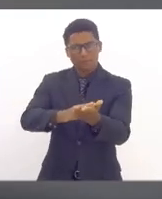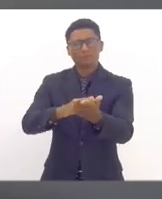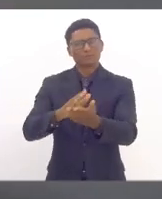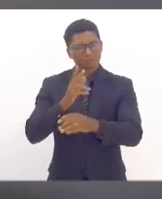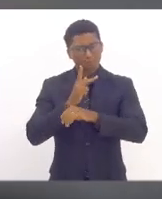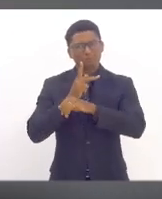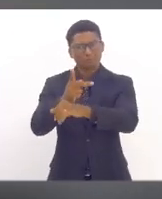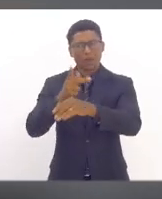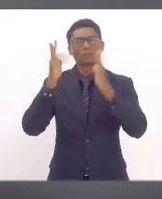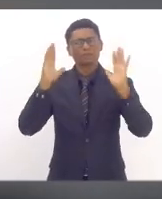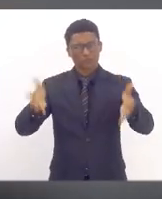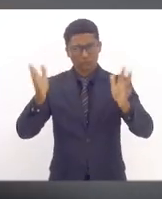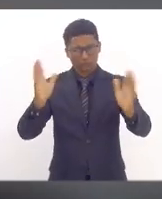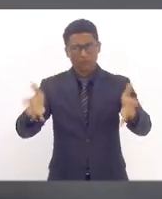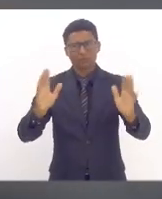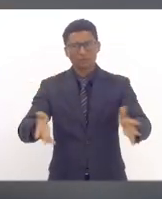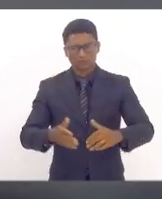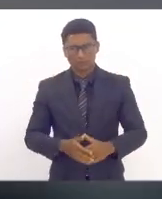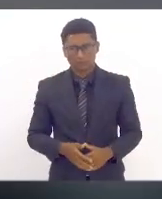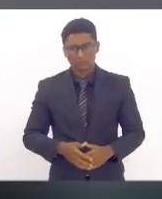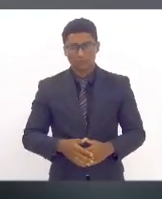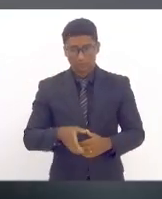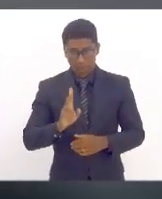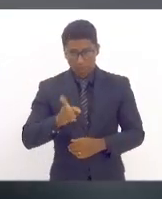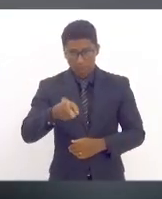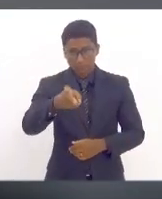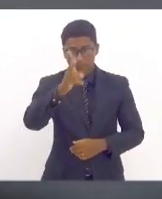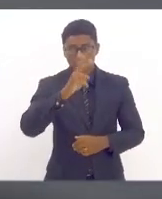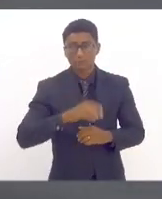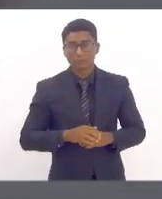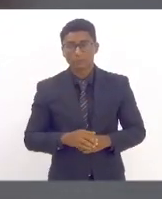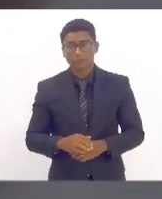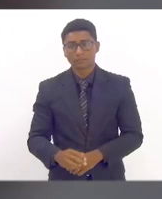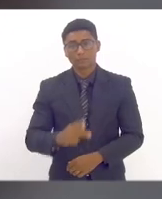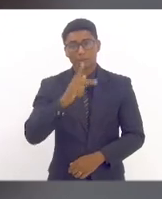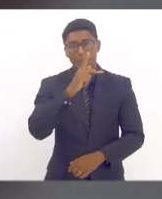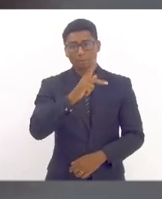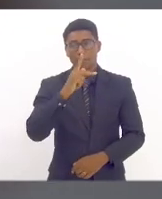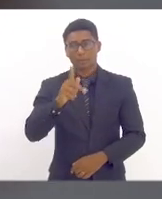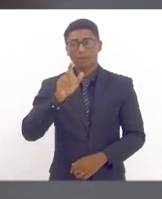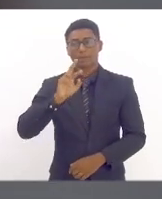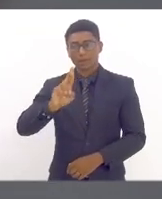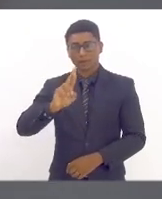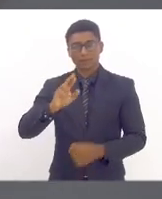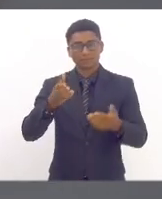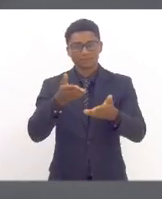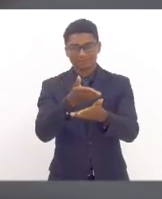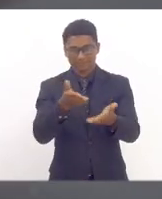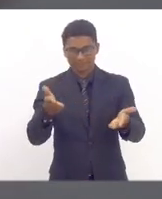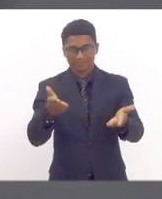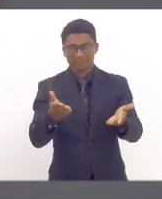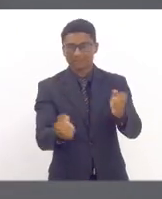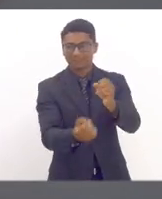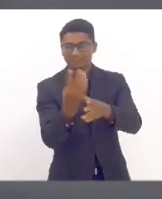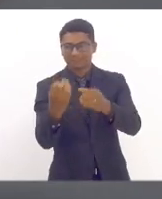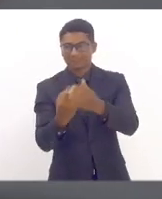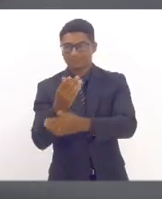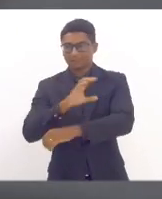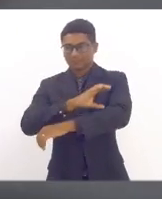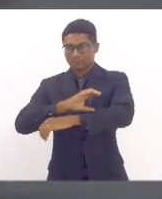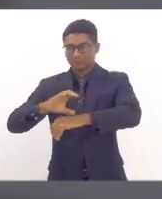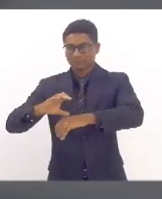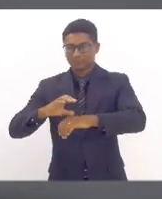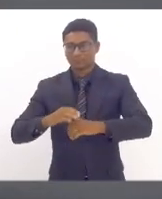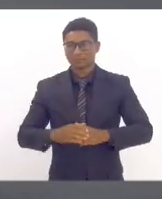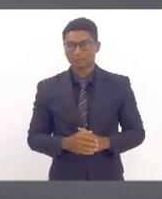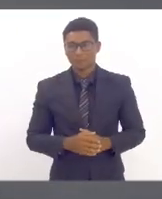a batalha do tanque vamos continuar aqui a PTR os produtores culturais lembrando o nosso compromisso